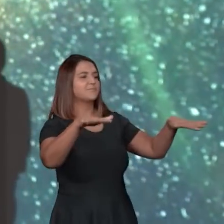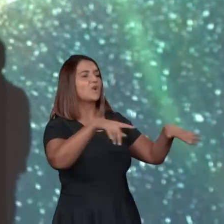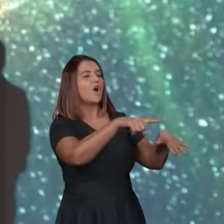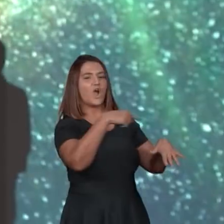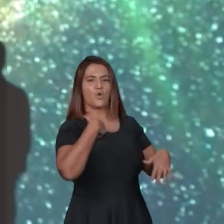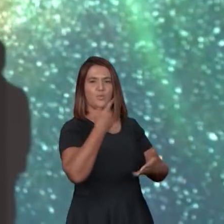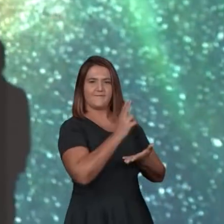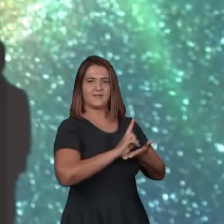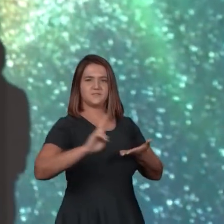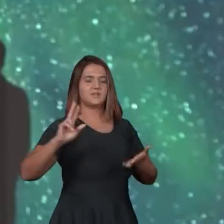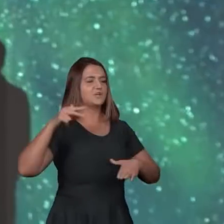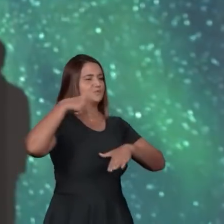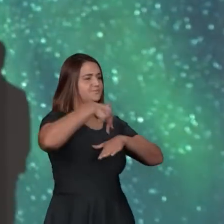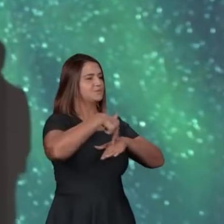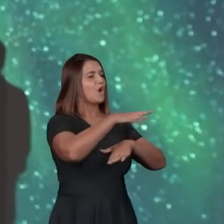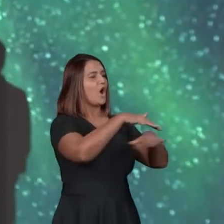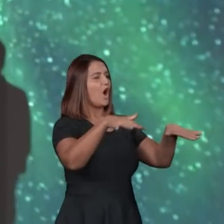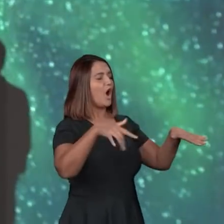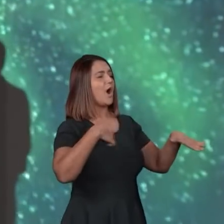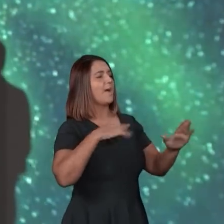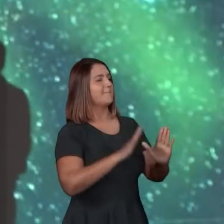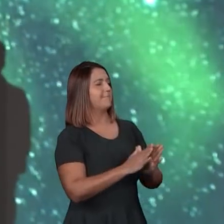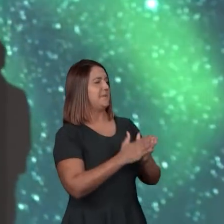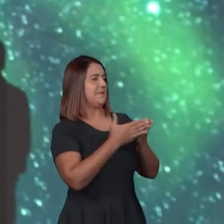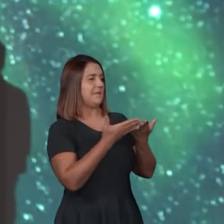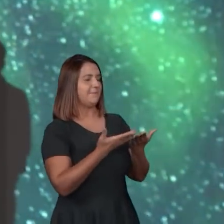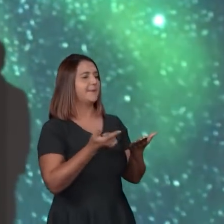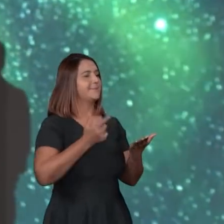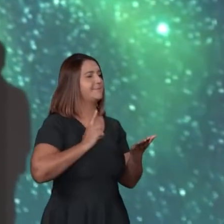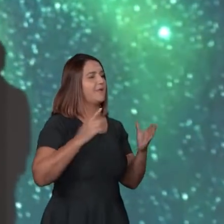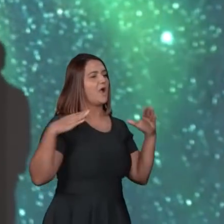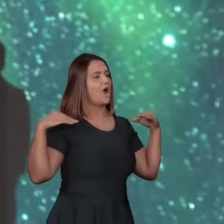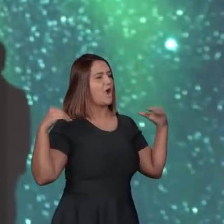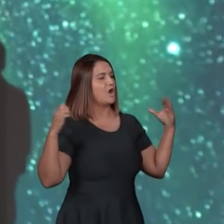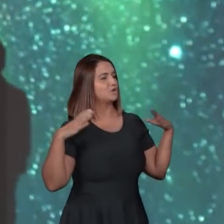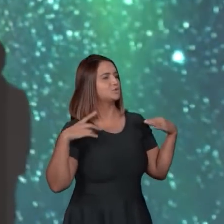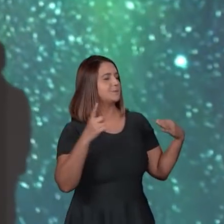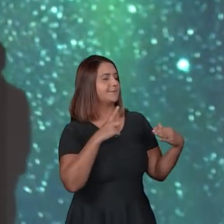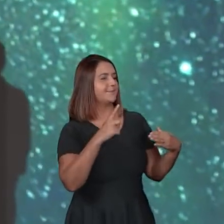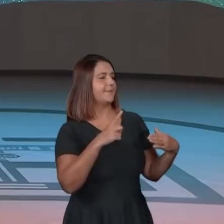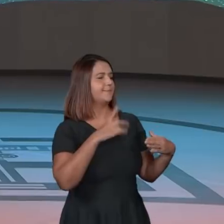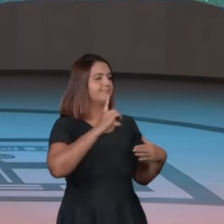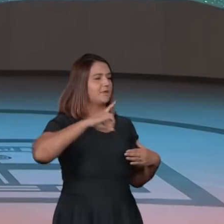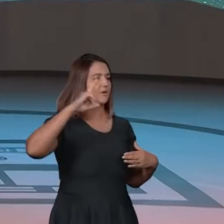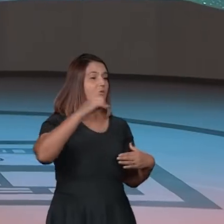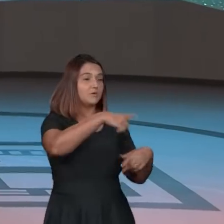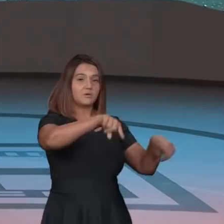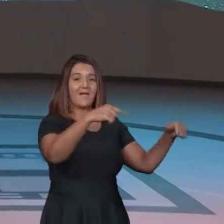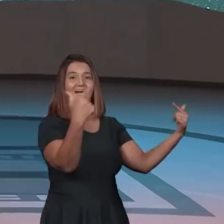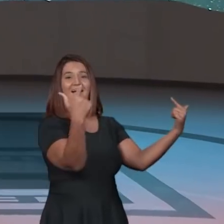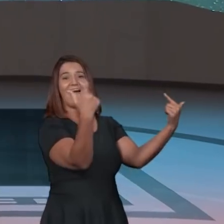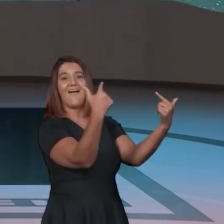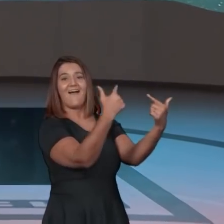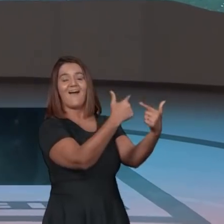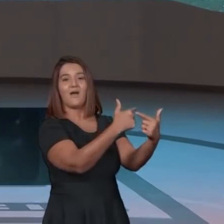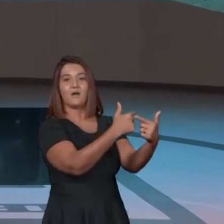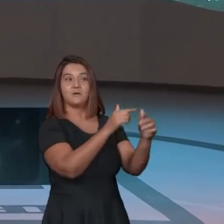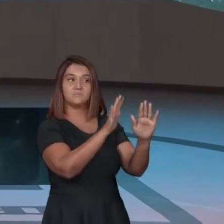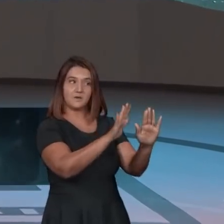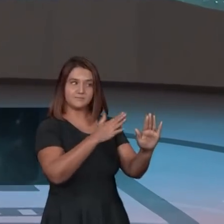sobre a história da Bíblia, da queda de anjos no céu, eles vão rir da minha cara. Mas se eu trocar anjos